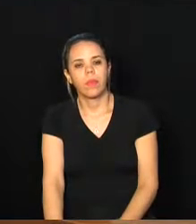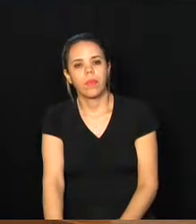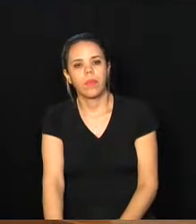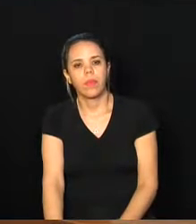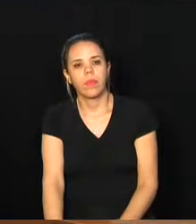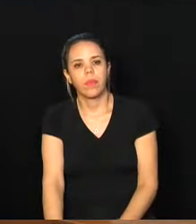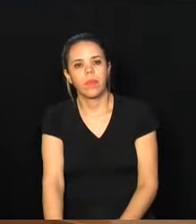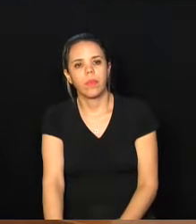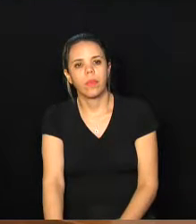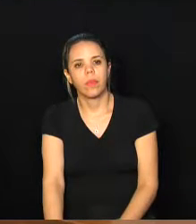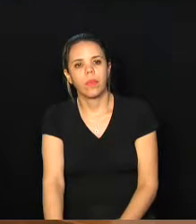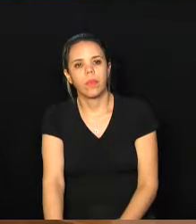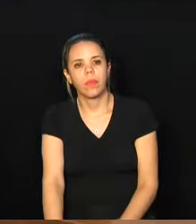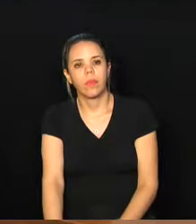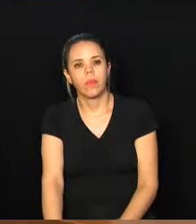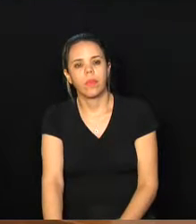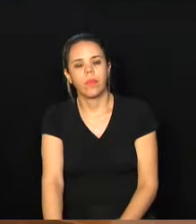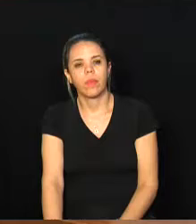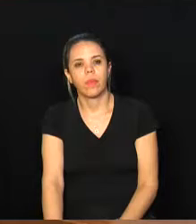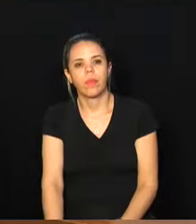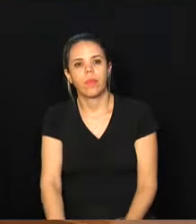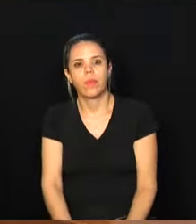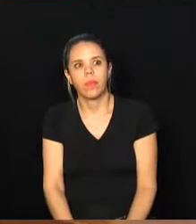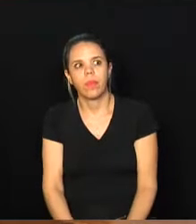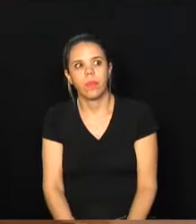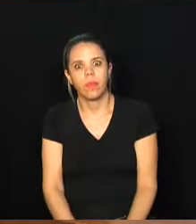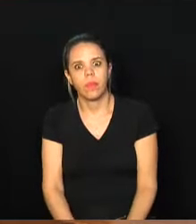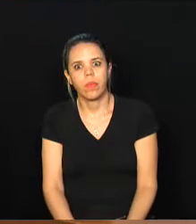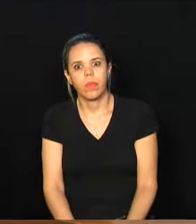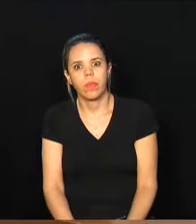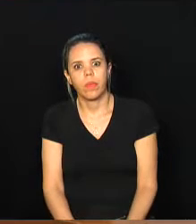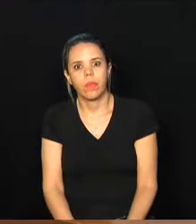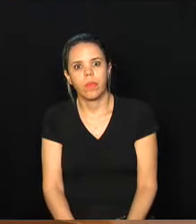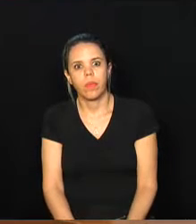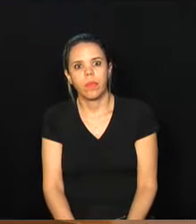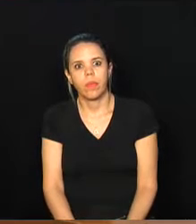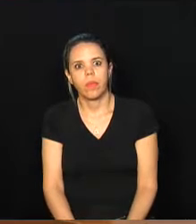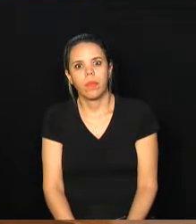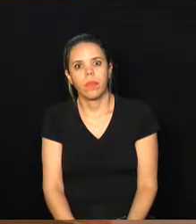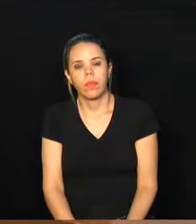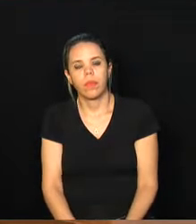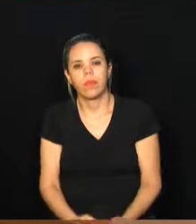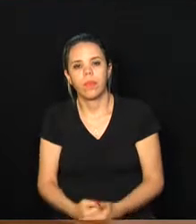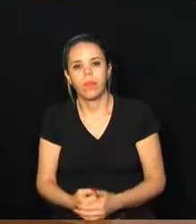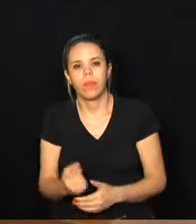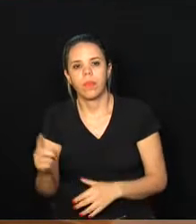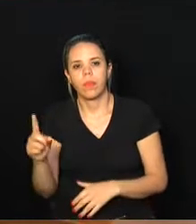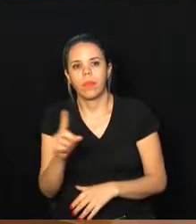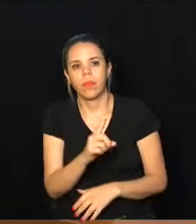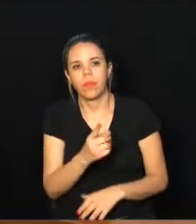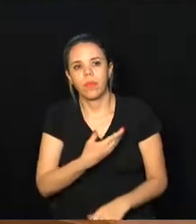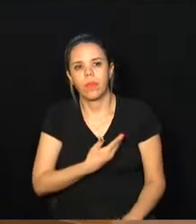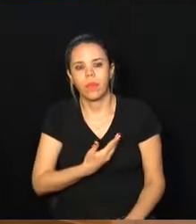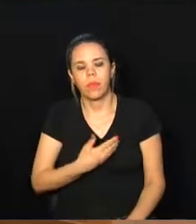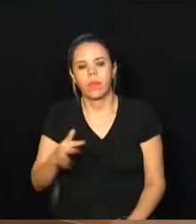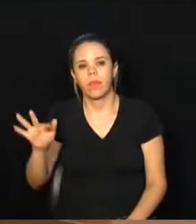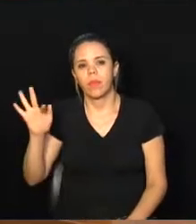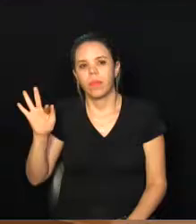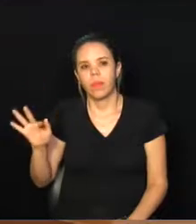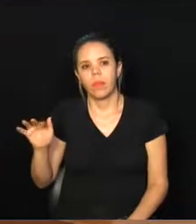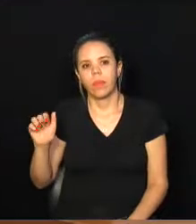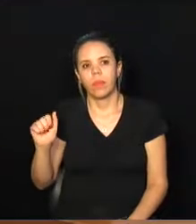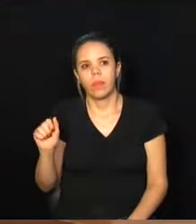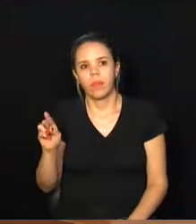Fábio, senta aqui na mesa aqui com a gente. Senta aqui. Está chegando o nosso colega Fábio